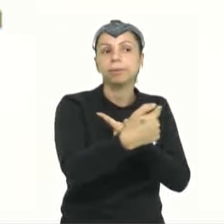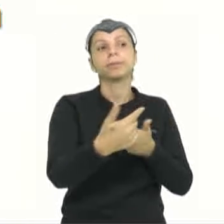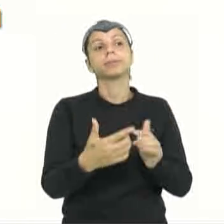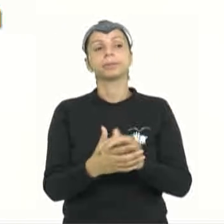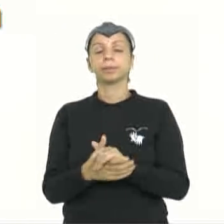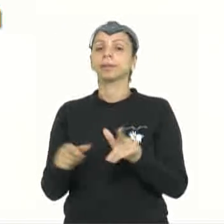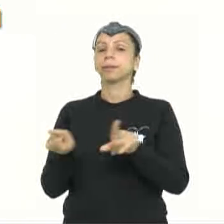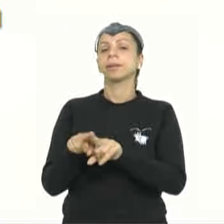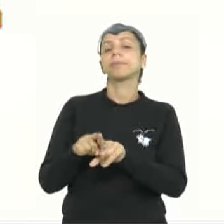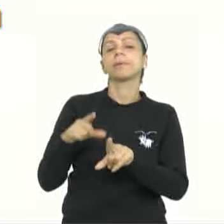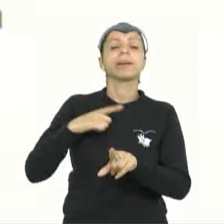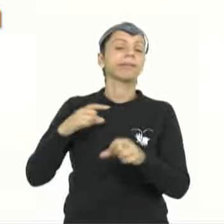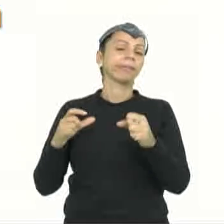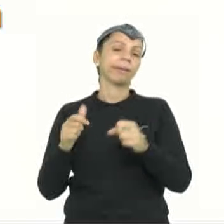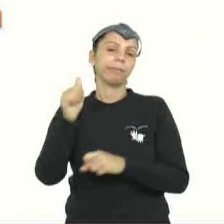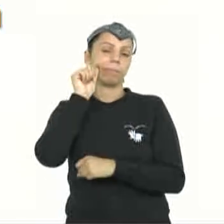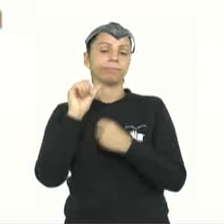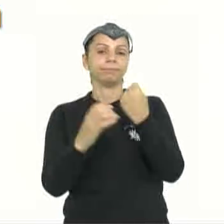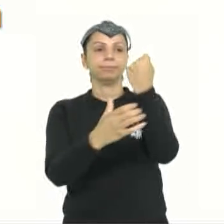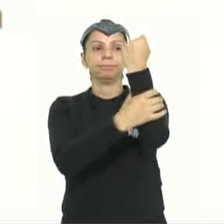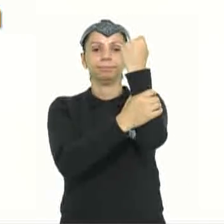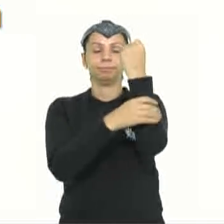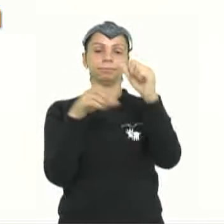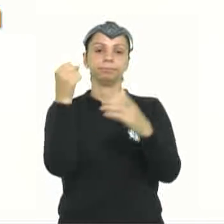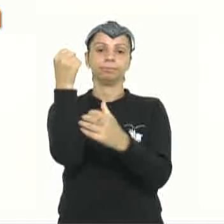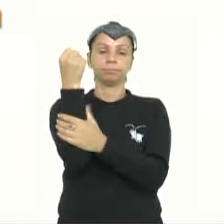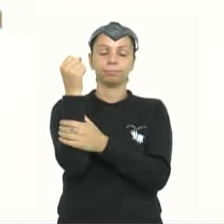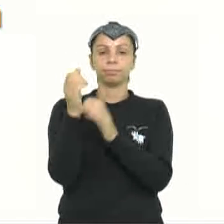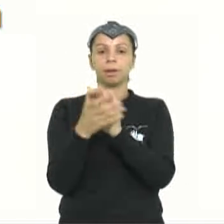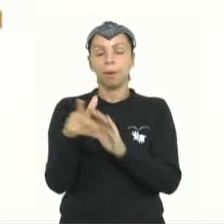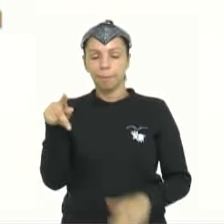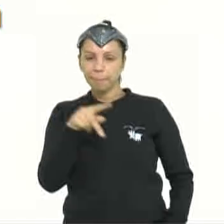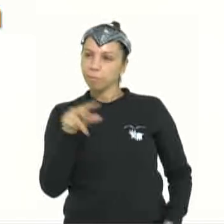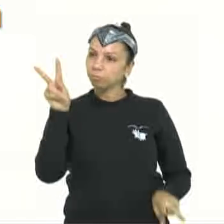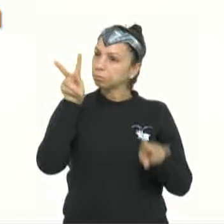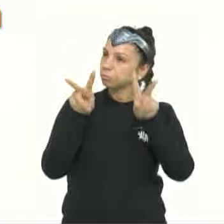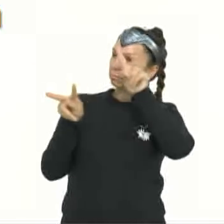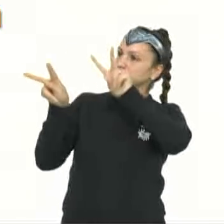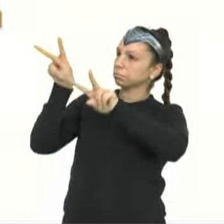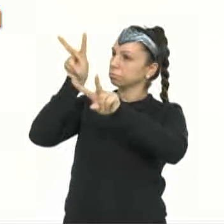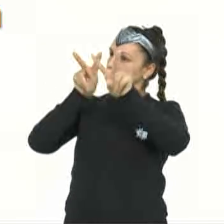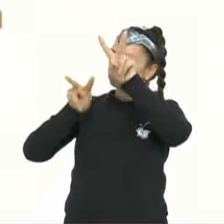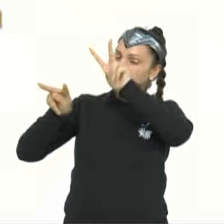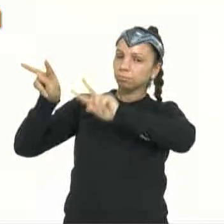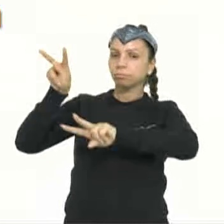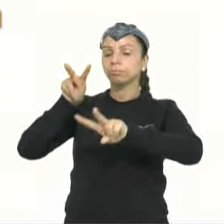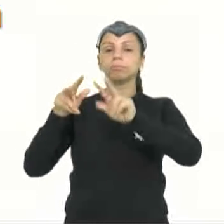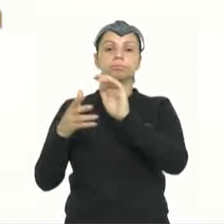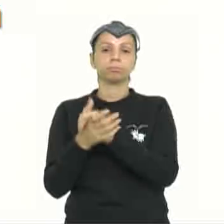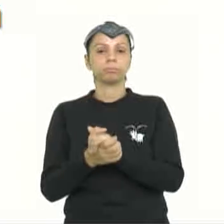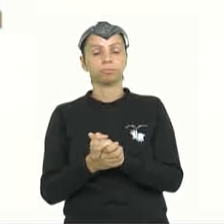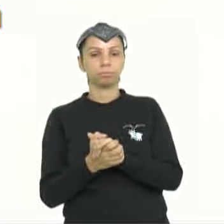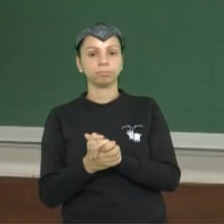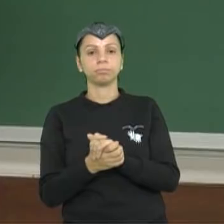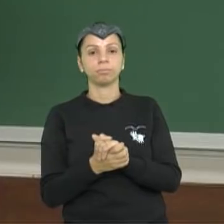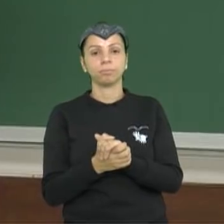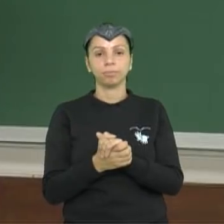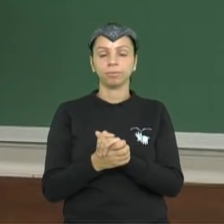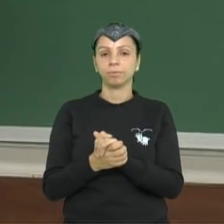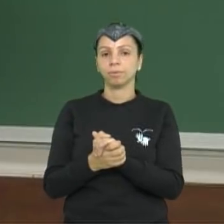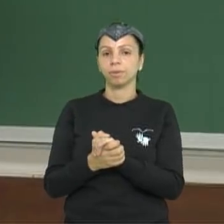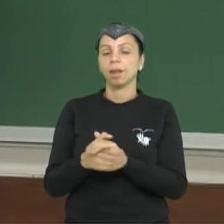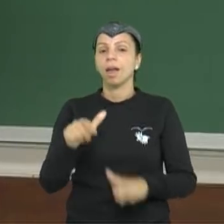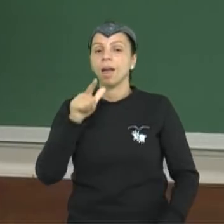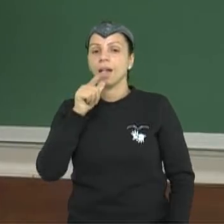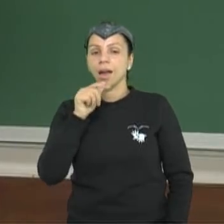também a Mulher Maravilha. A teacher estava dando uma olhadinha aqui. O Aquaman. Tem uns outros